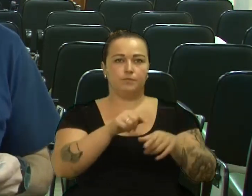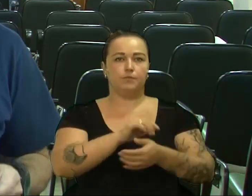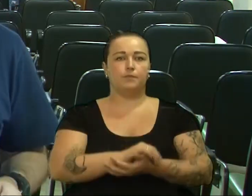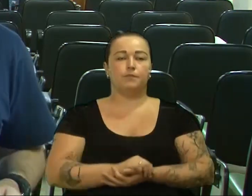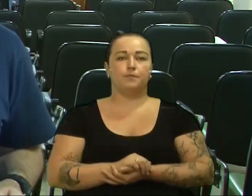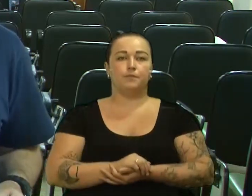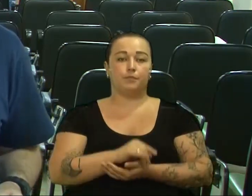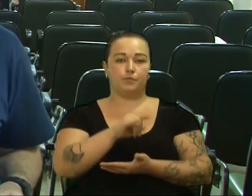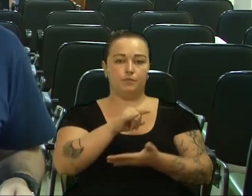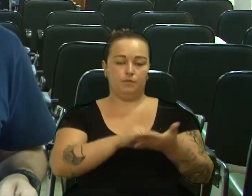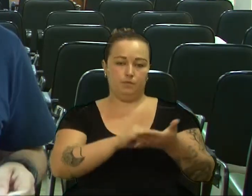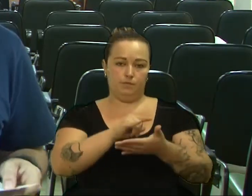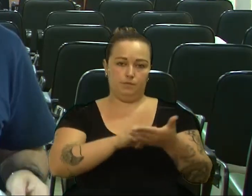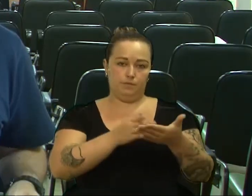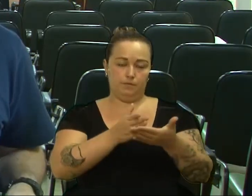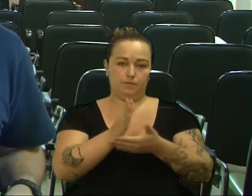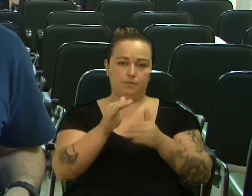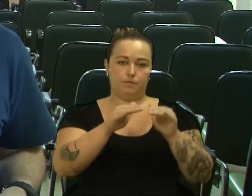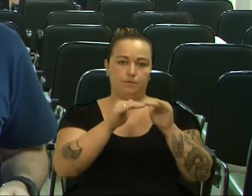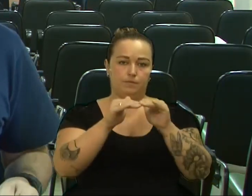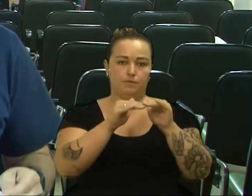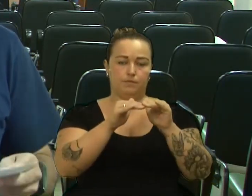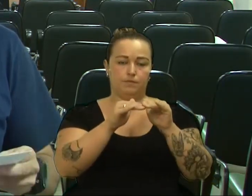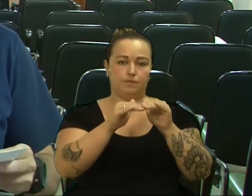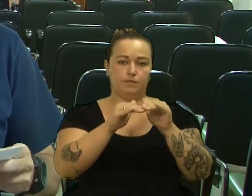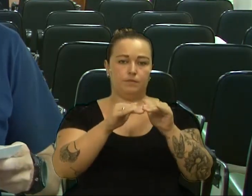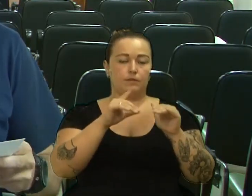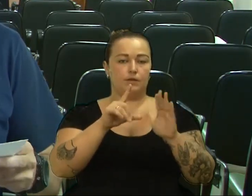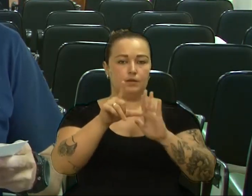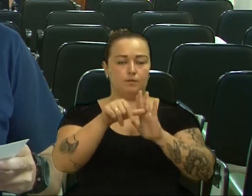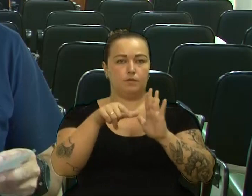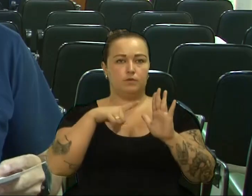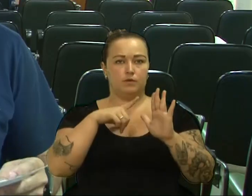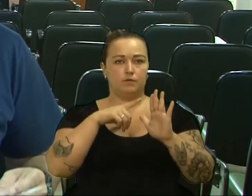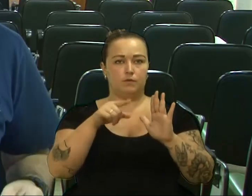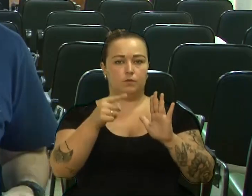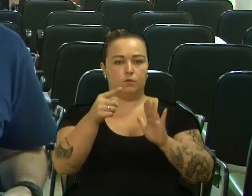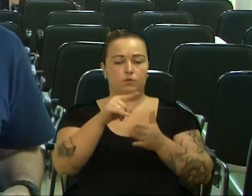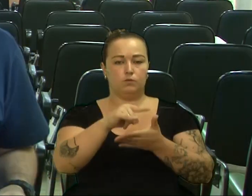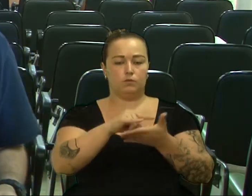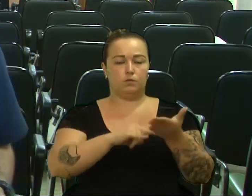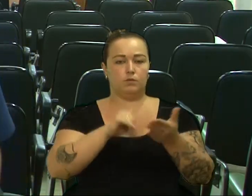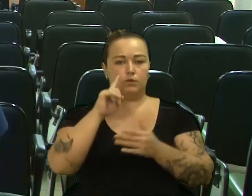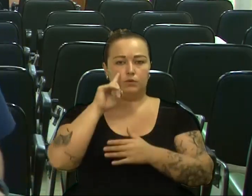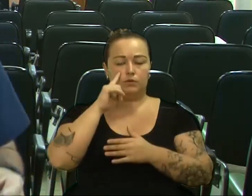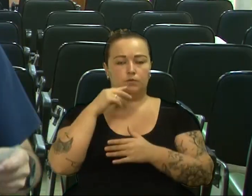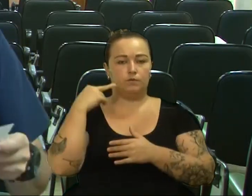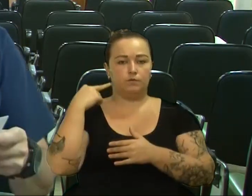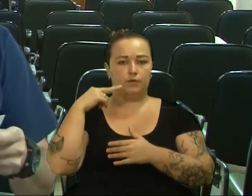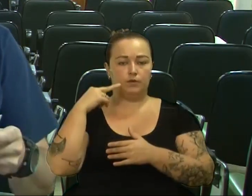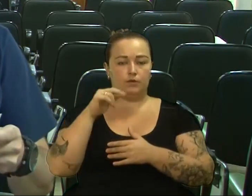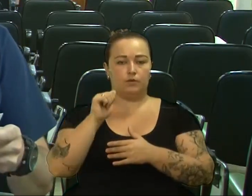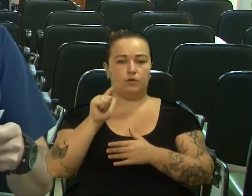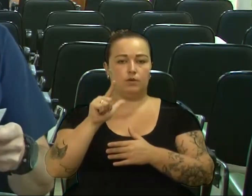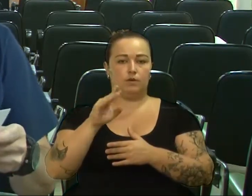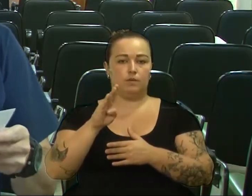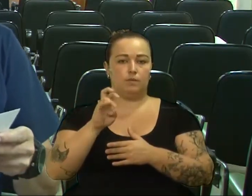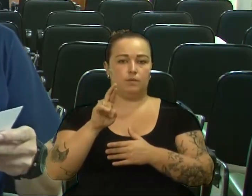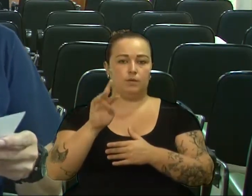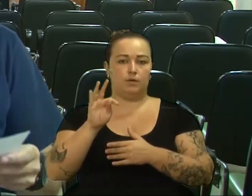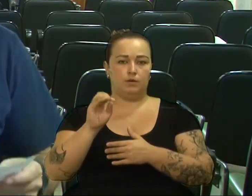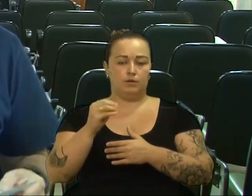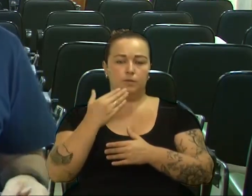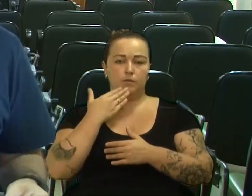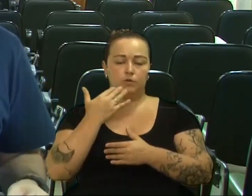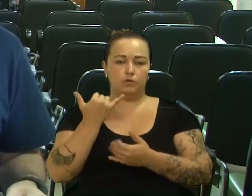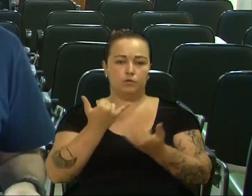municipal. Requerimento aprovado por unanimidade. Na sequência, outro requerimento também de autoria do vereador Alberto Meneguzzi, do PSB,